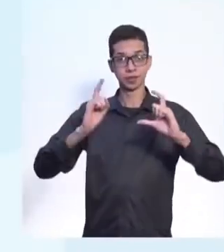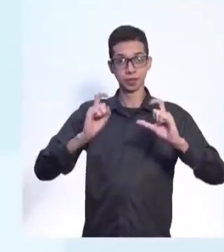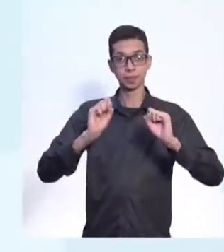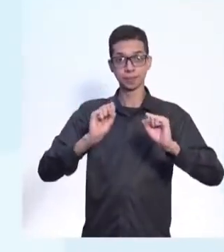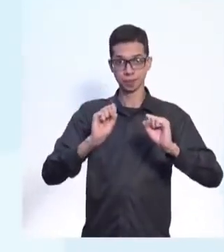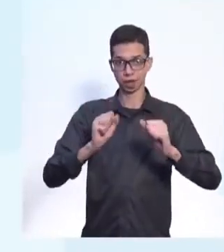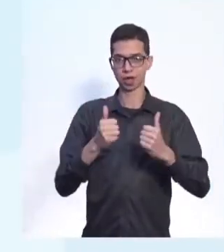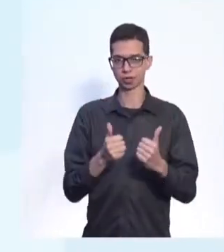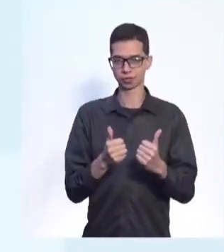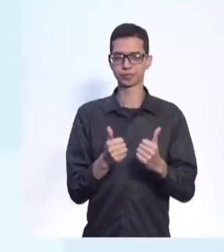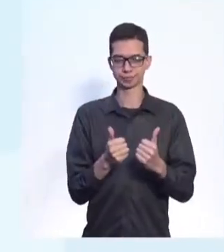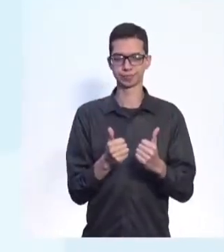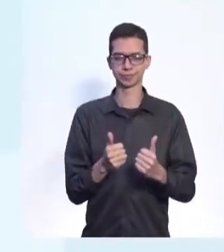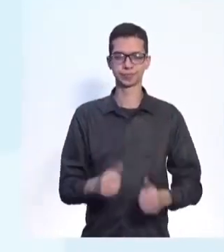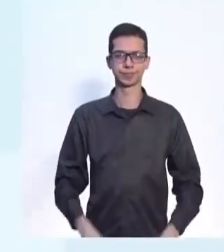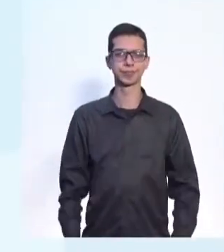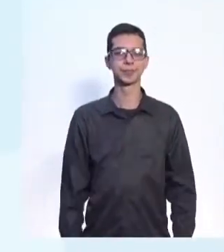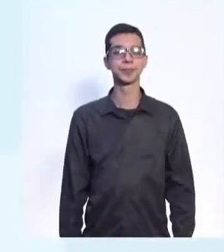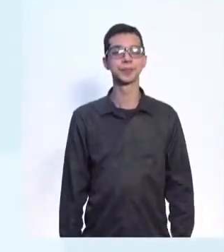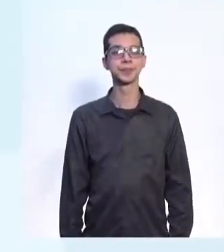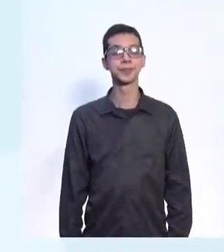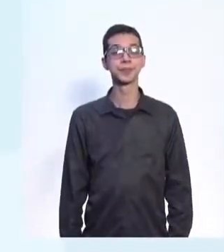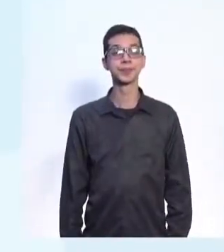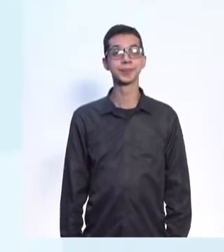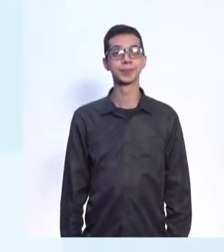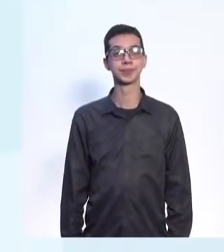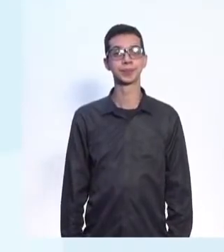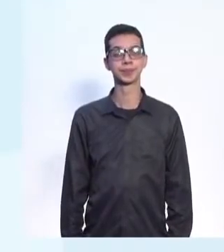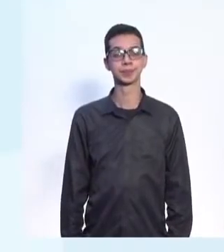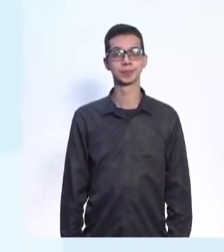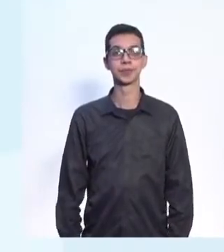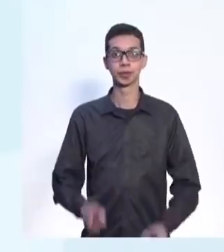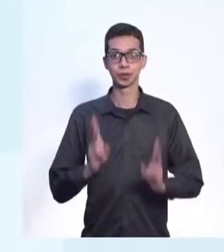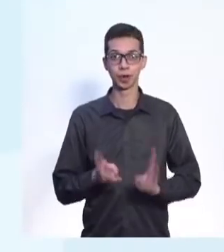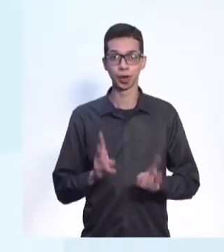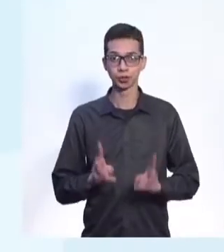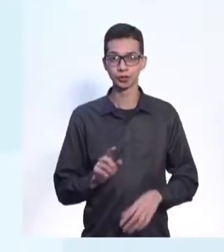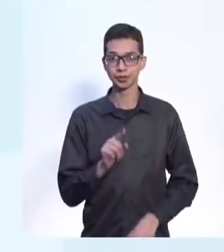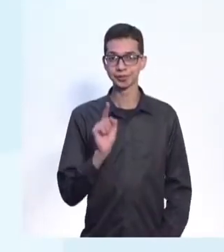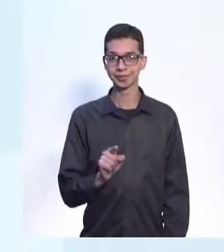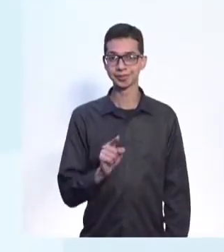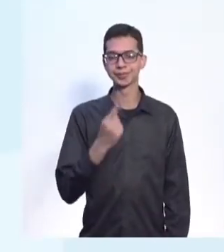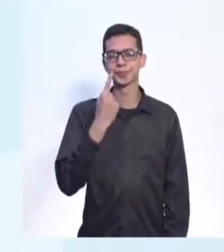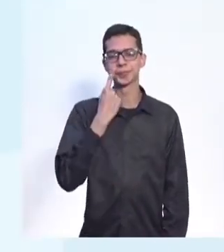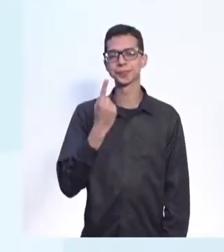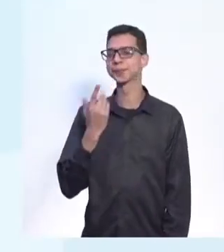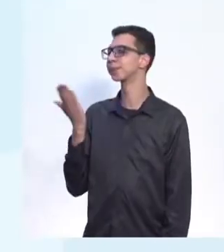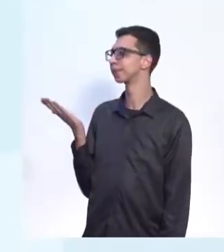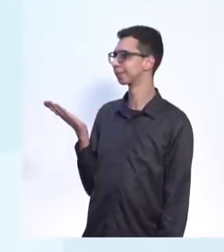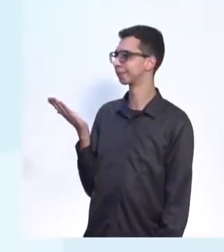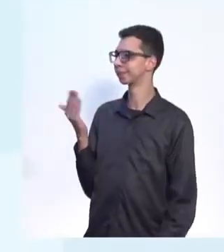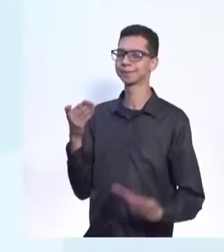print. Ok? Muito bem. Então, vamos continuar? Próximo slide, por favor. Agora, eu vou falar